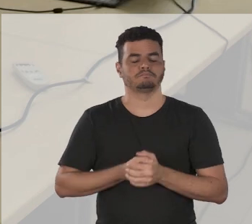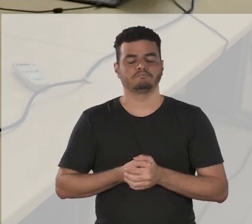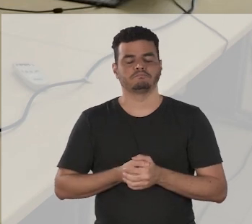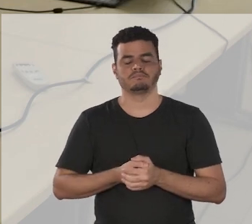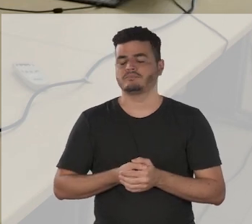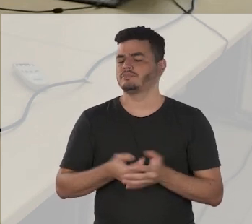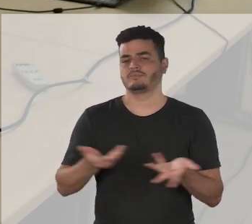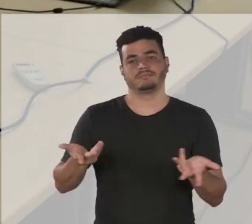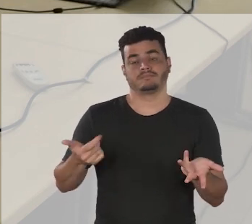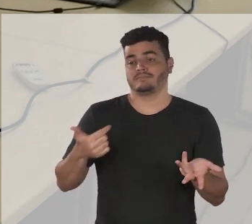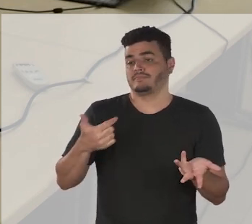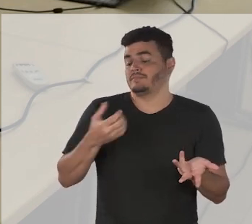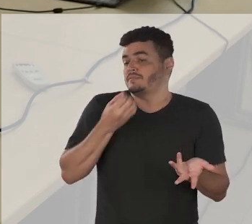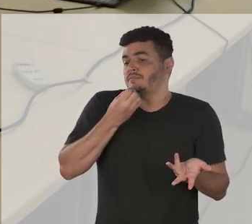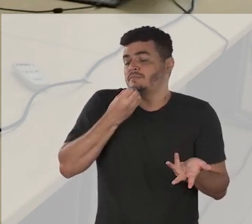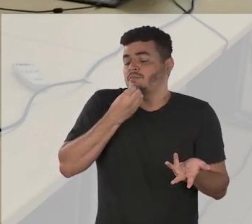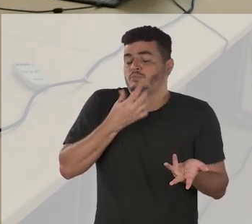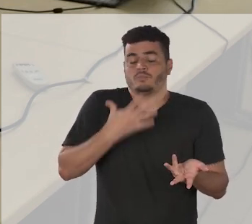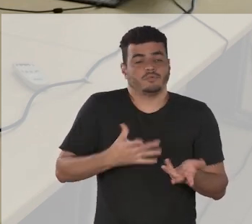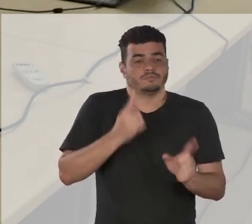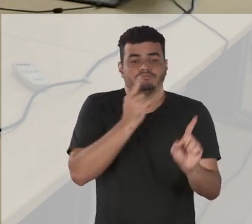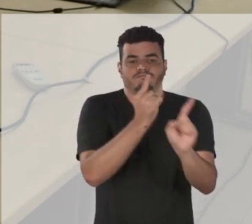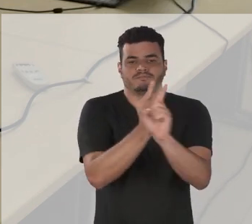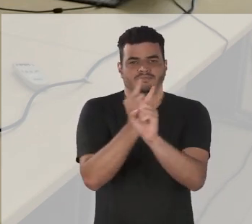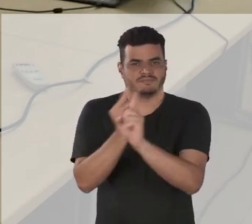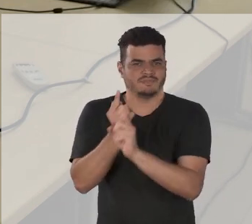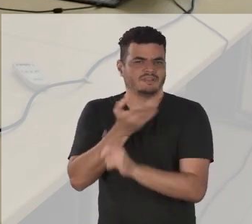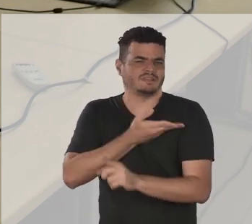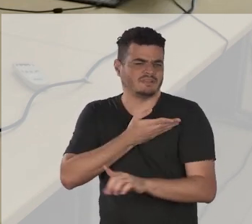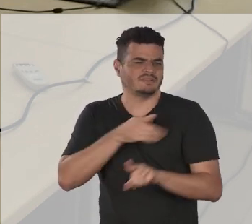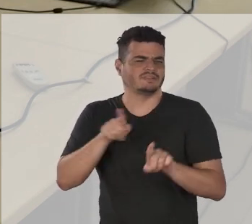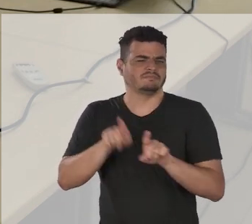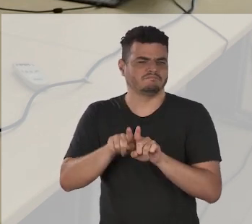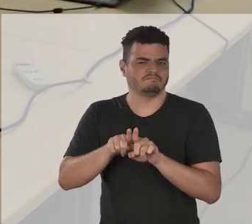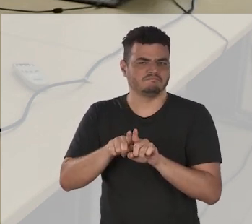foi um prazer reencontrar e encontrar amigos e colegas.